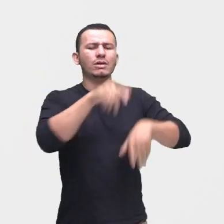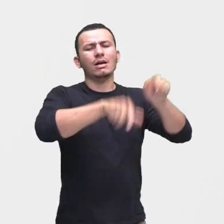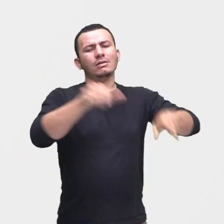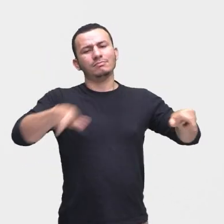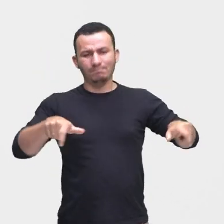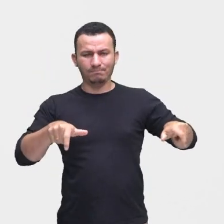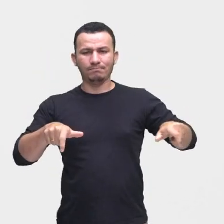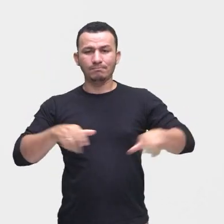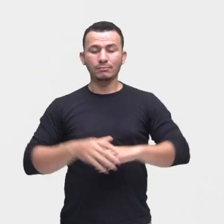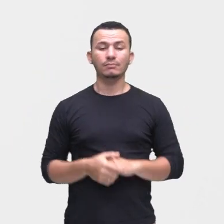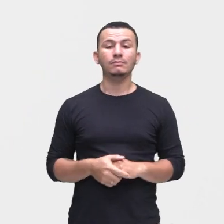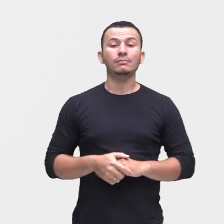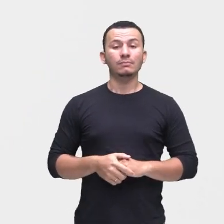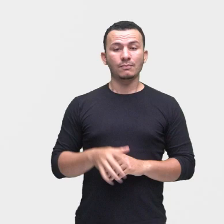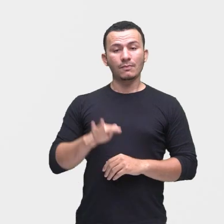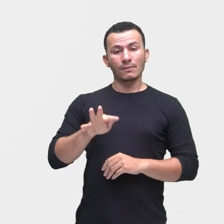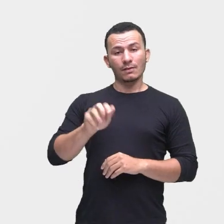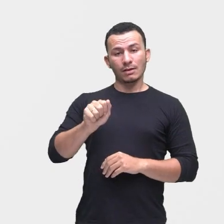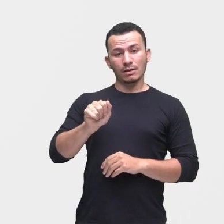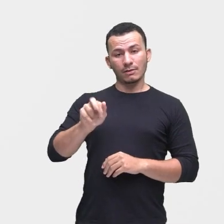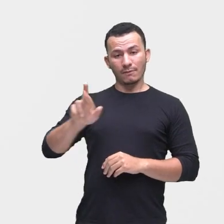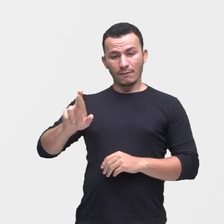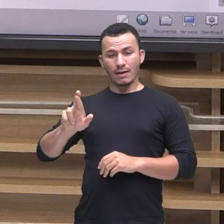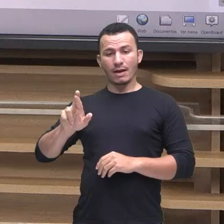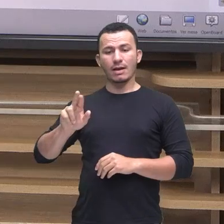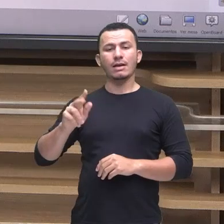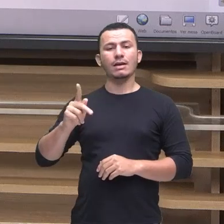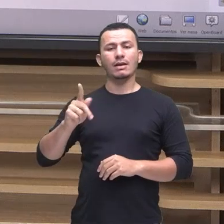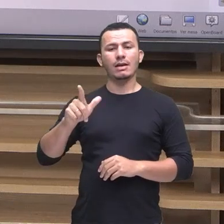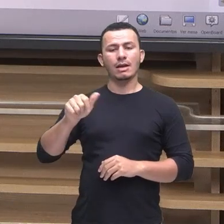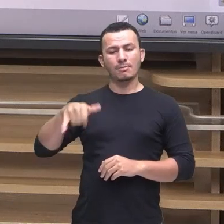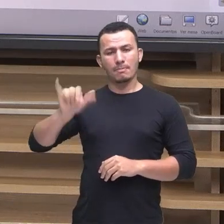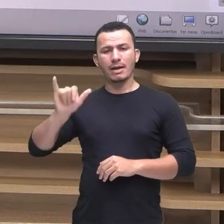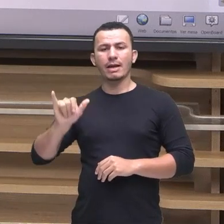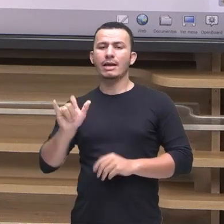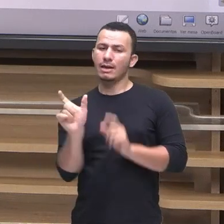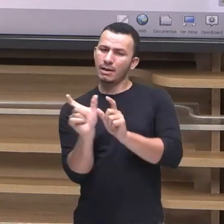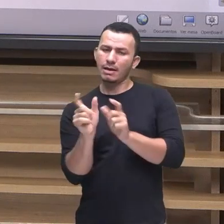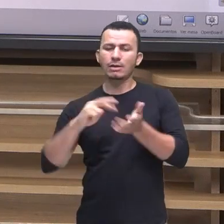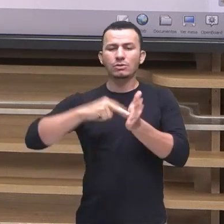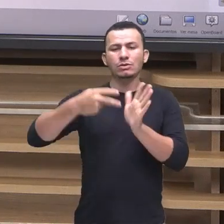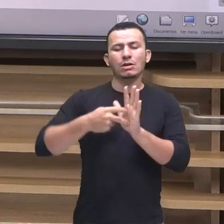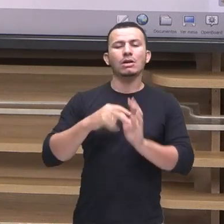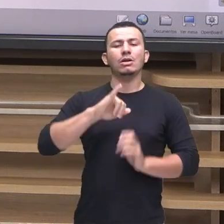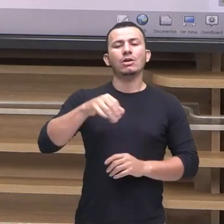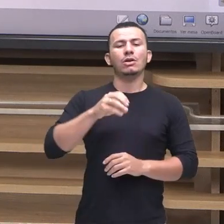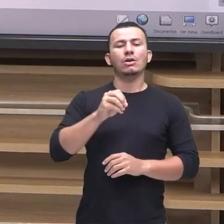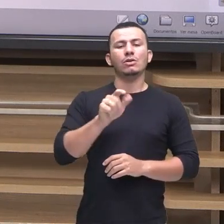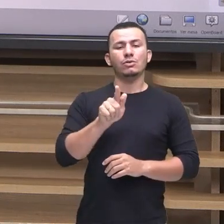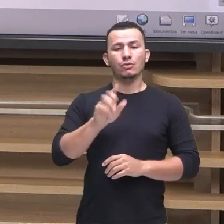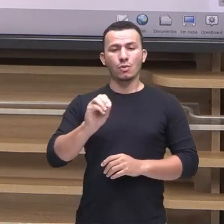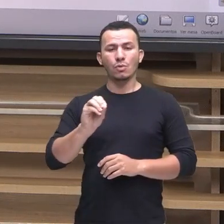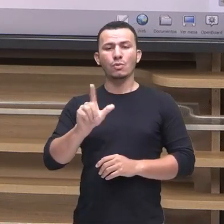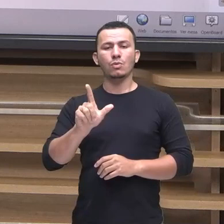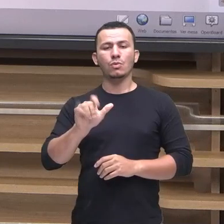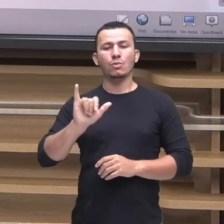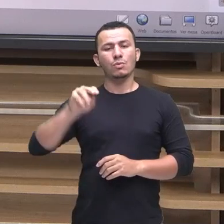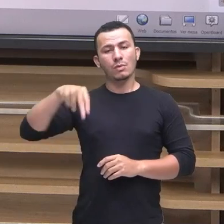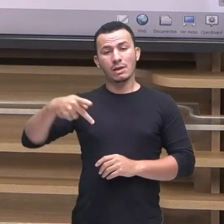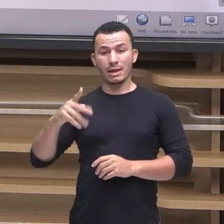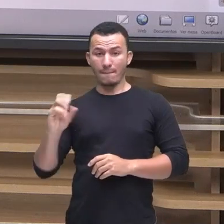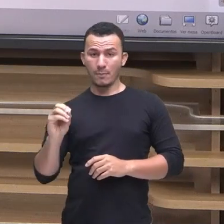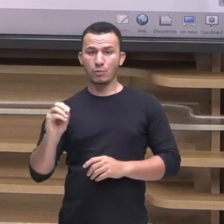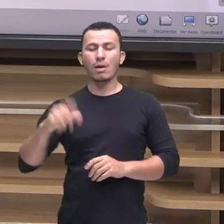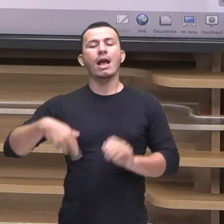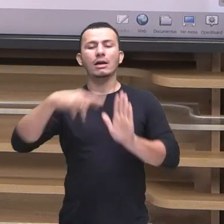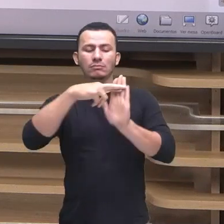o termo fair play significa, como nós vimos na aula, jogo limpo, né? Então é um conceito